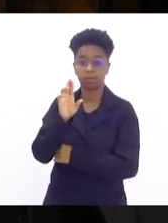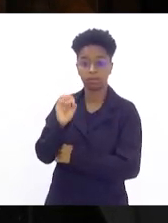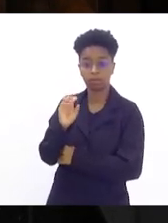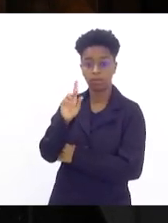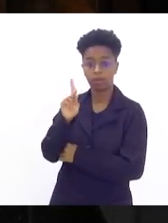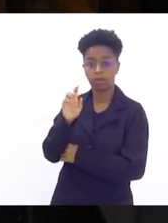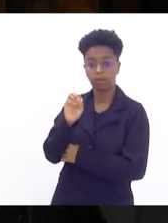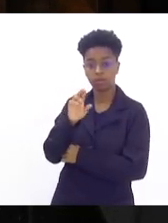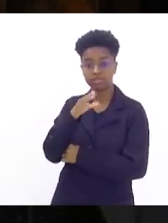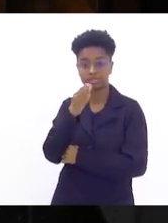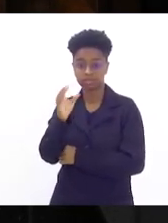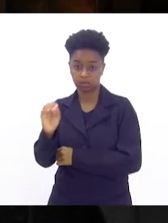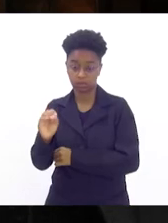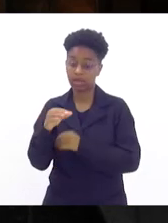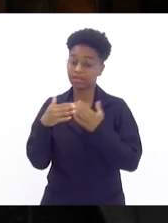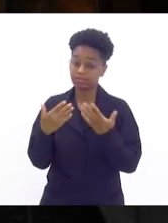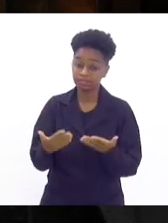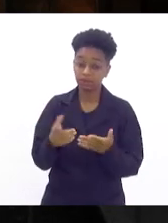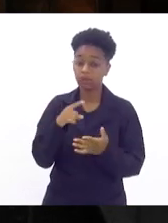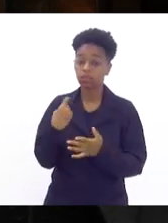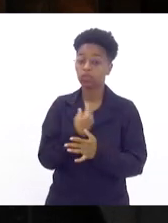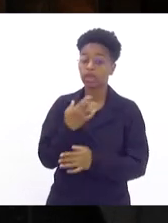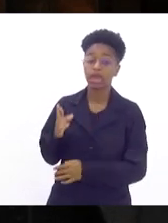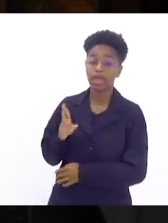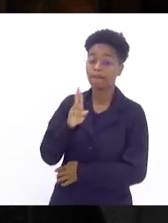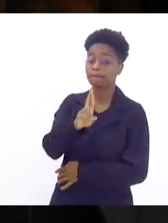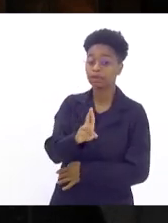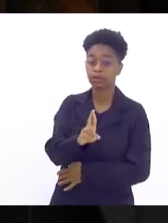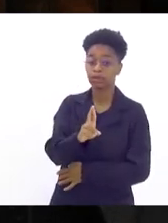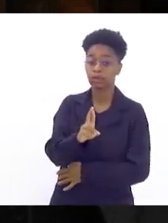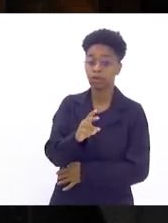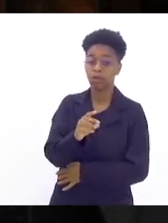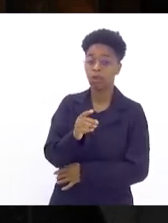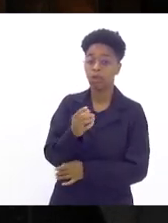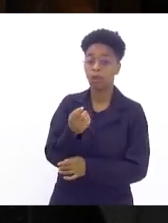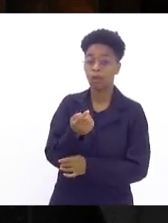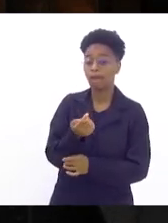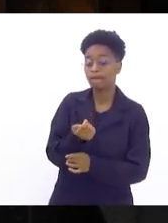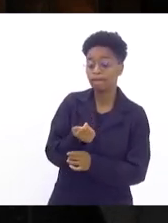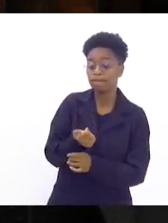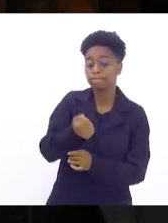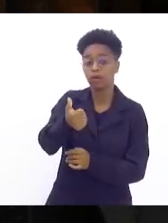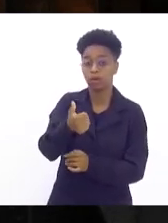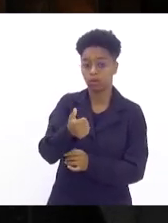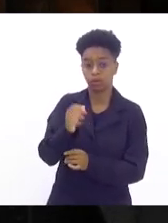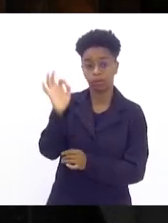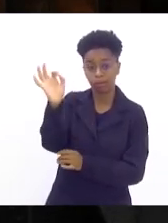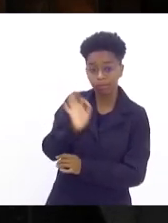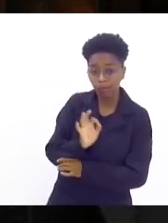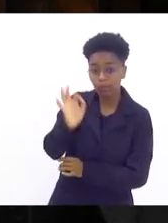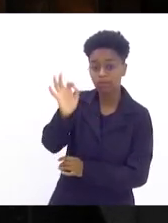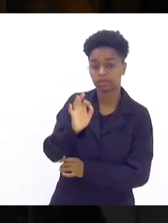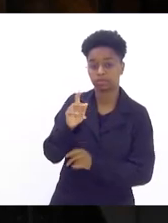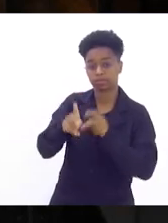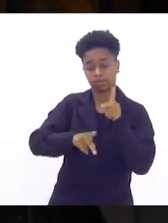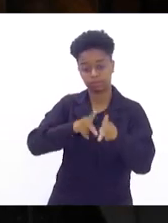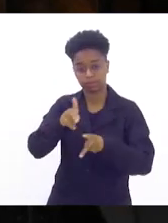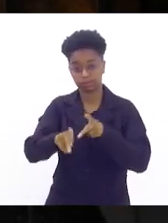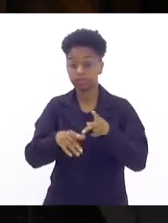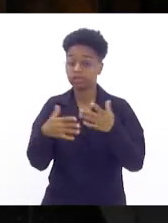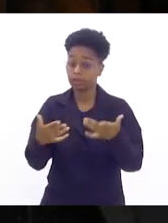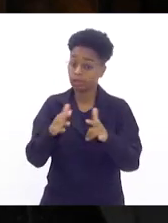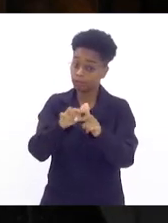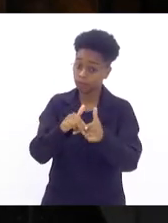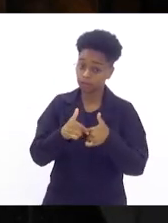então não representamos uma parcela da população e por isso é que